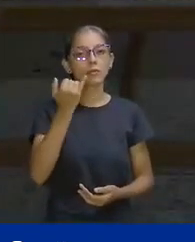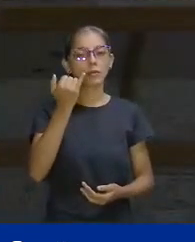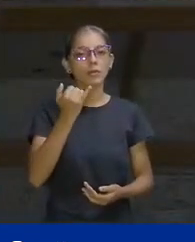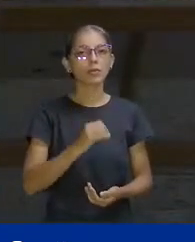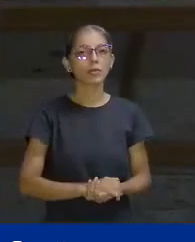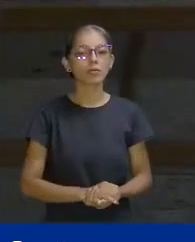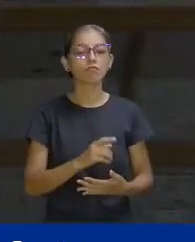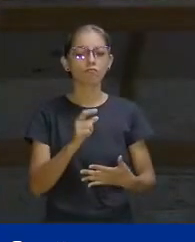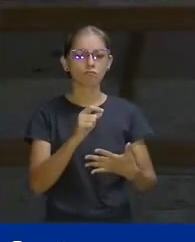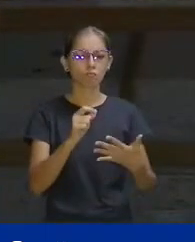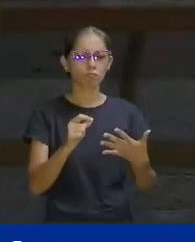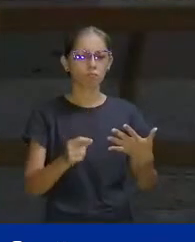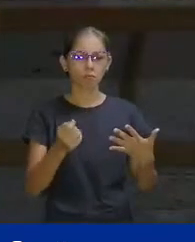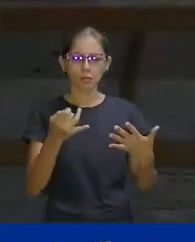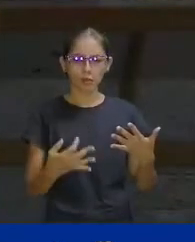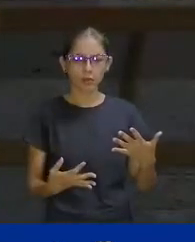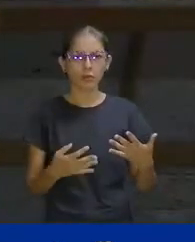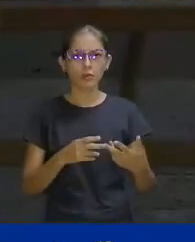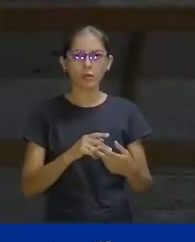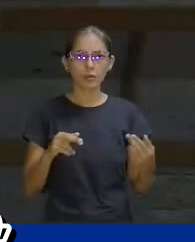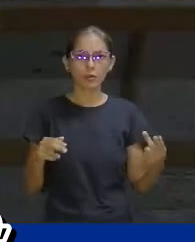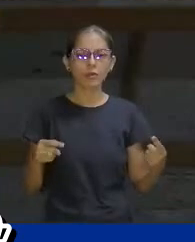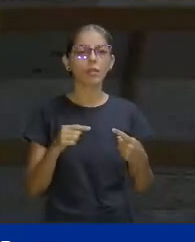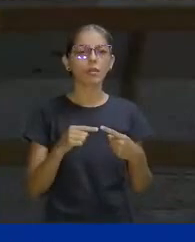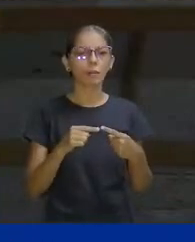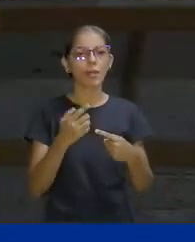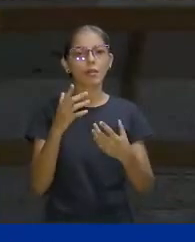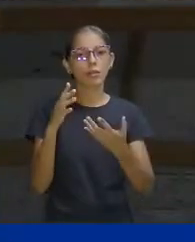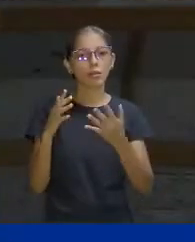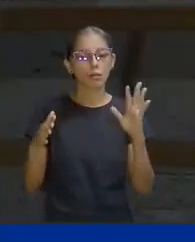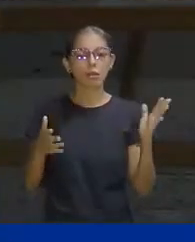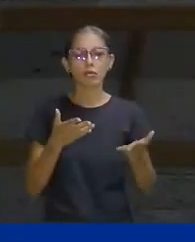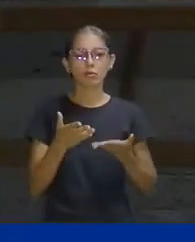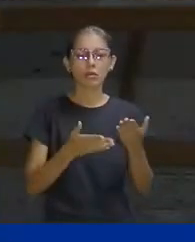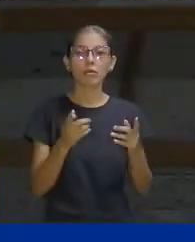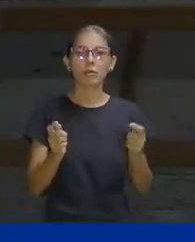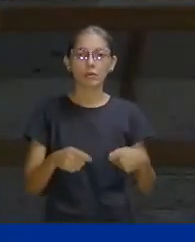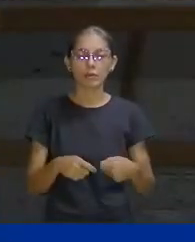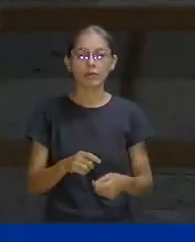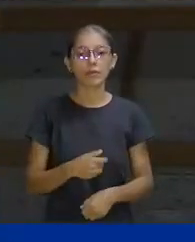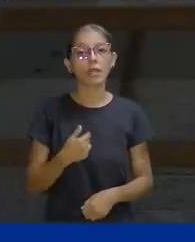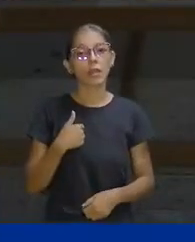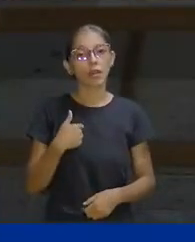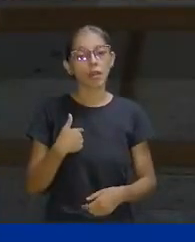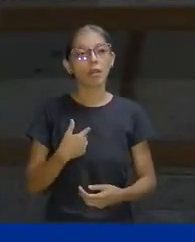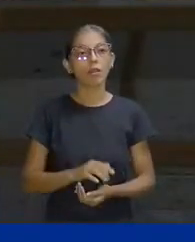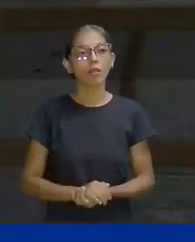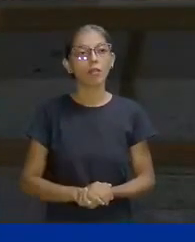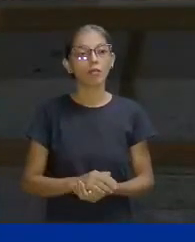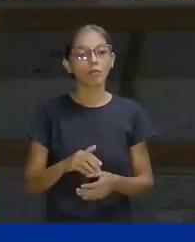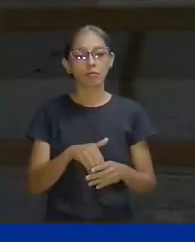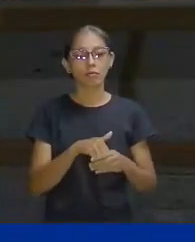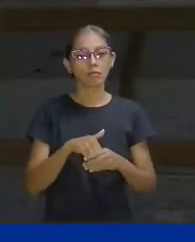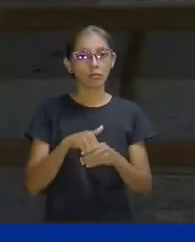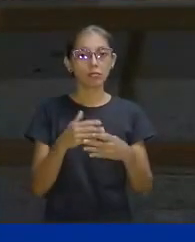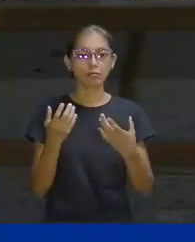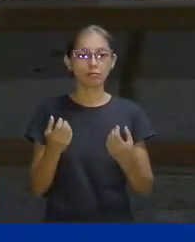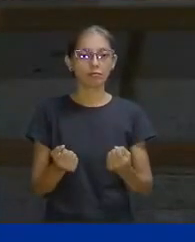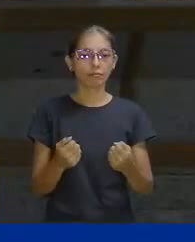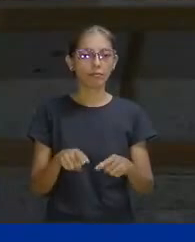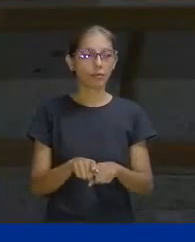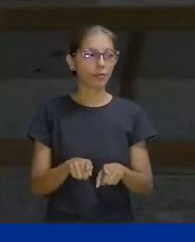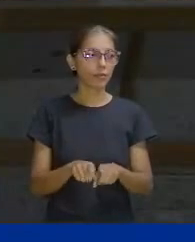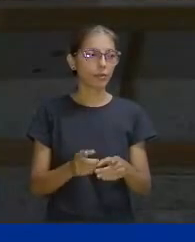colocadas aqui e a própria natureza da resolução. Obrigado, doutora Sara. Bom, eu voto pela aprovação. Vamos escolher os votos. Doutor Anselmo